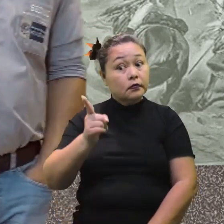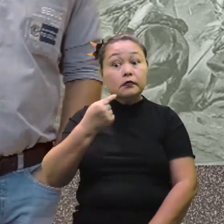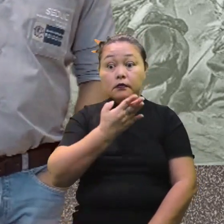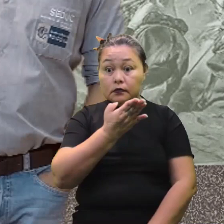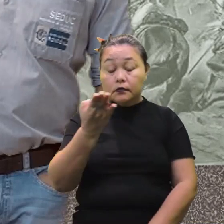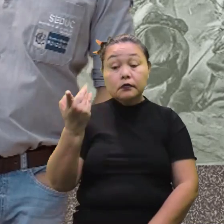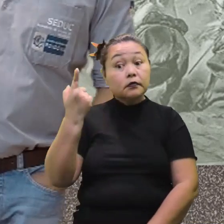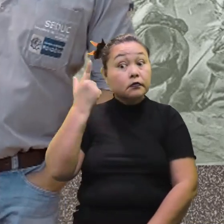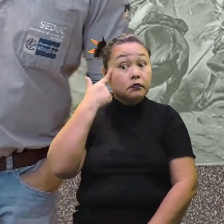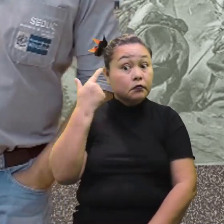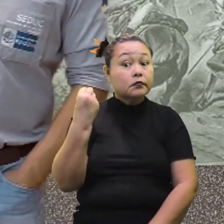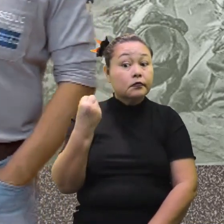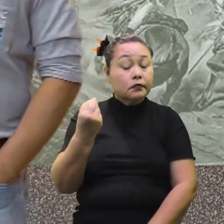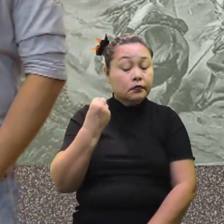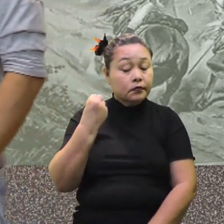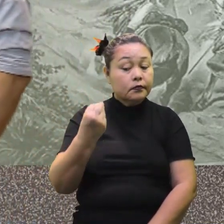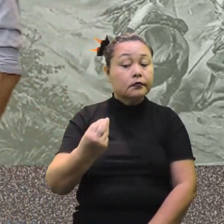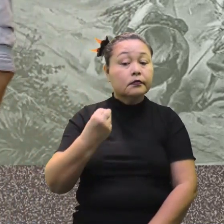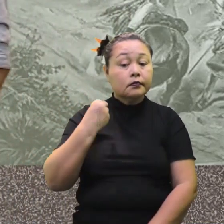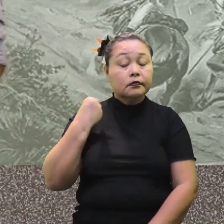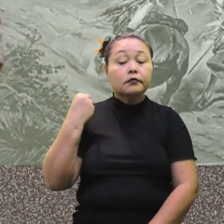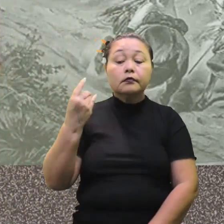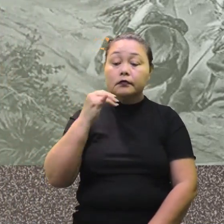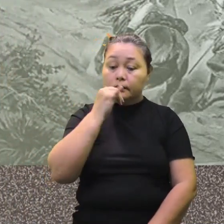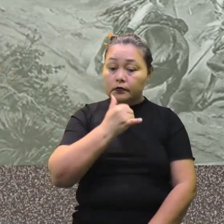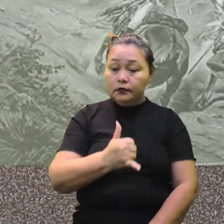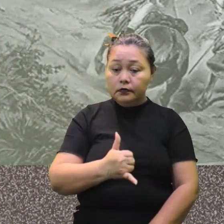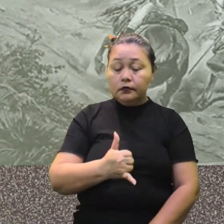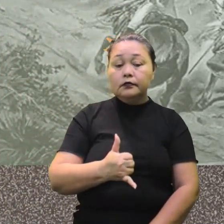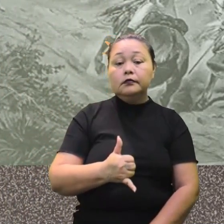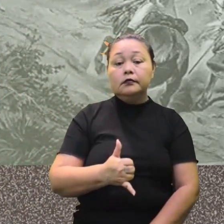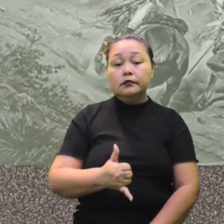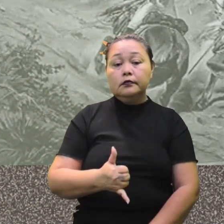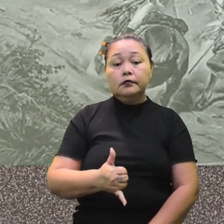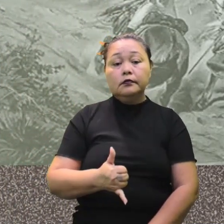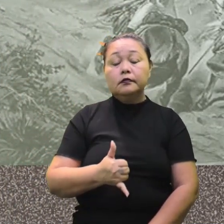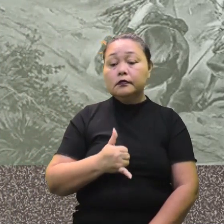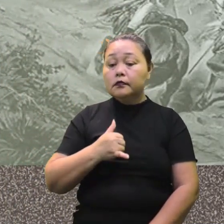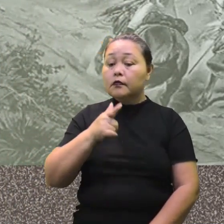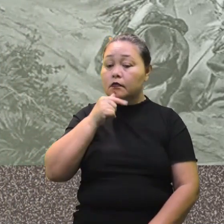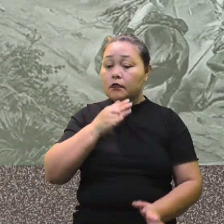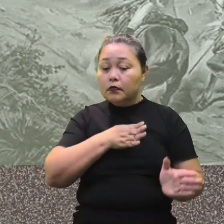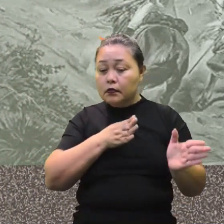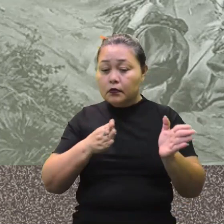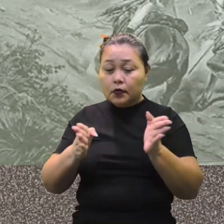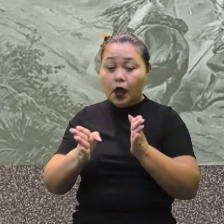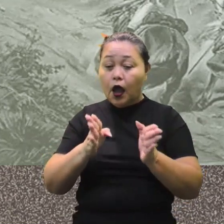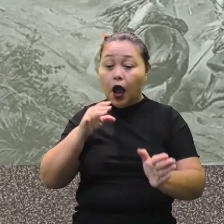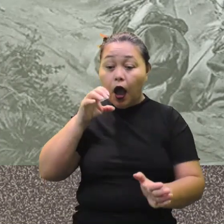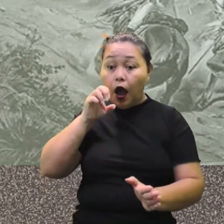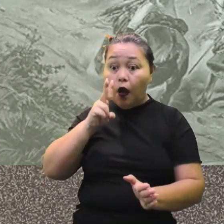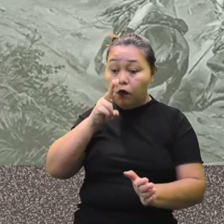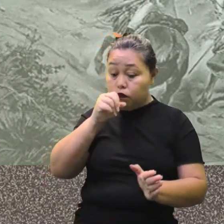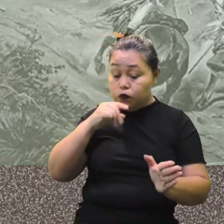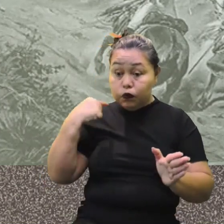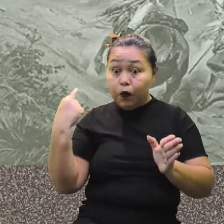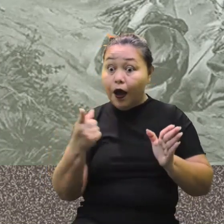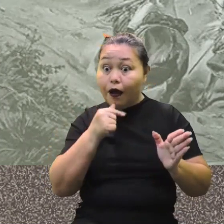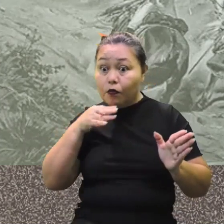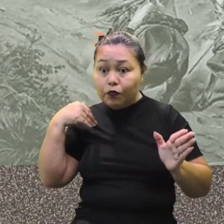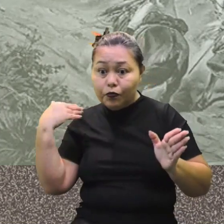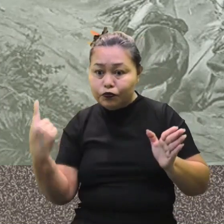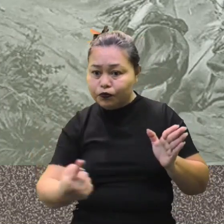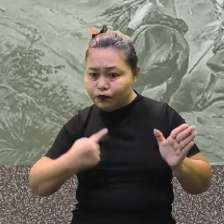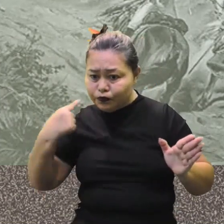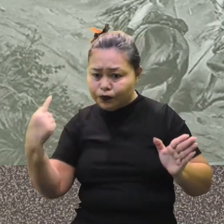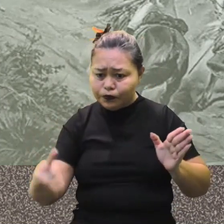Olha para vocês terem uma ideia de como se gera a energia, esses rios, a força da água que é esses rios. Então, tem